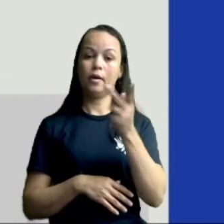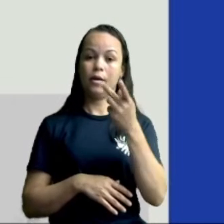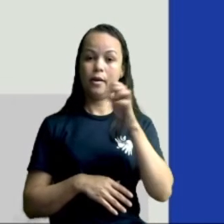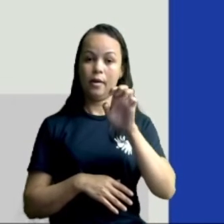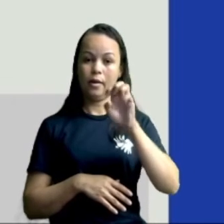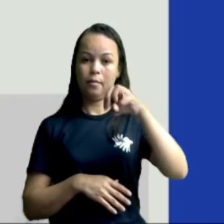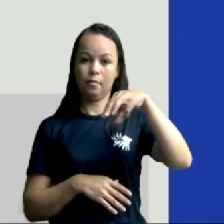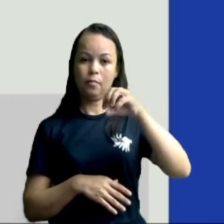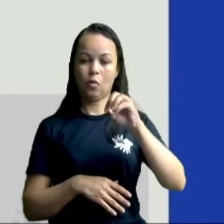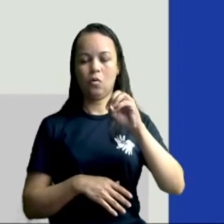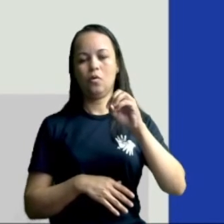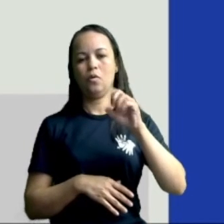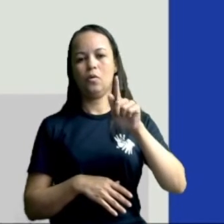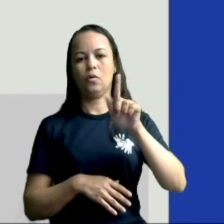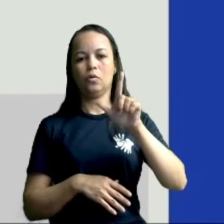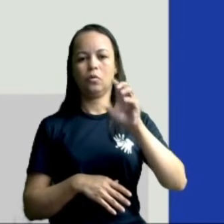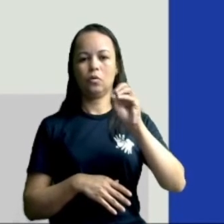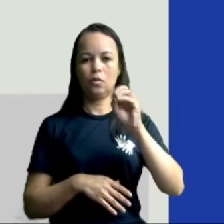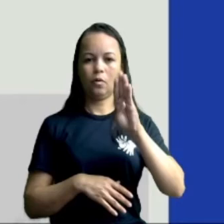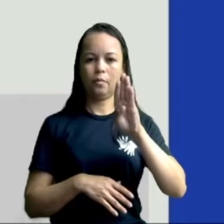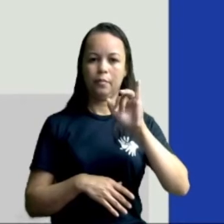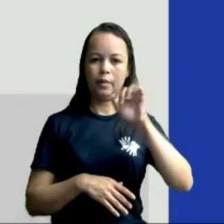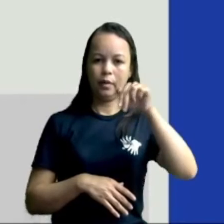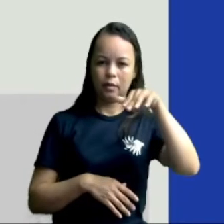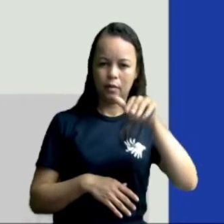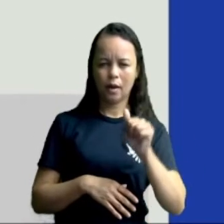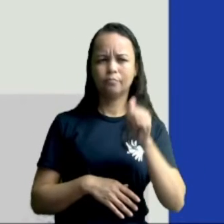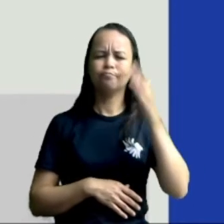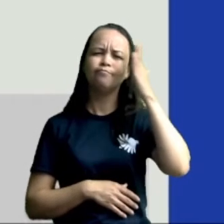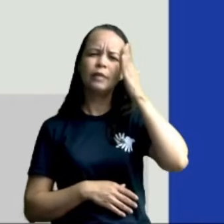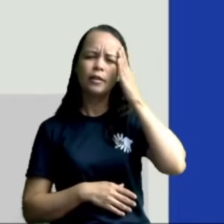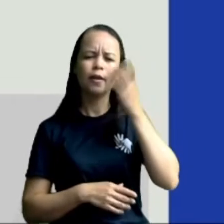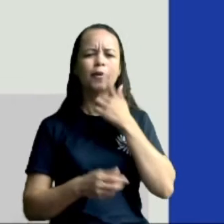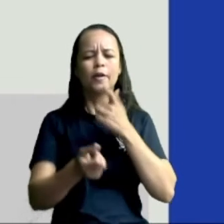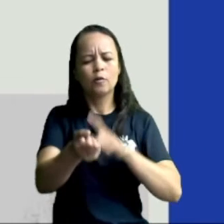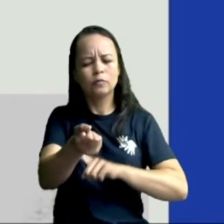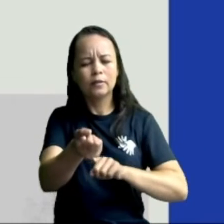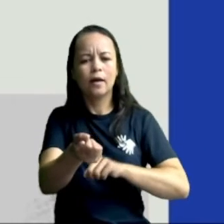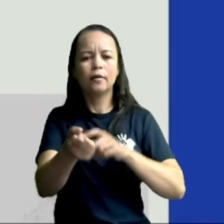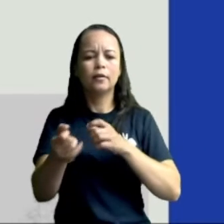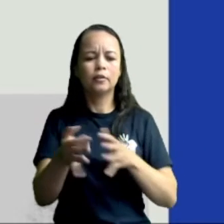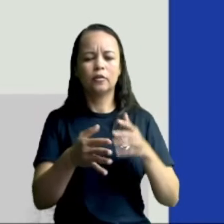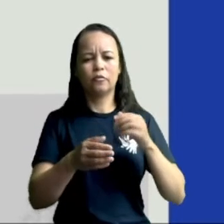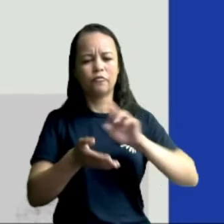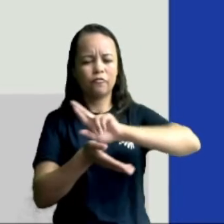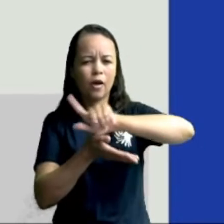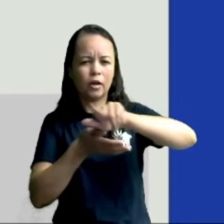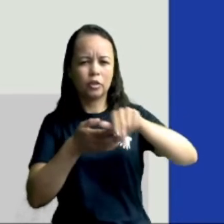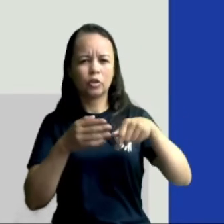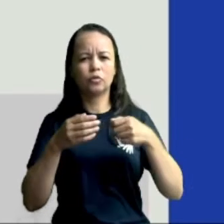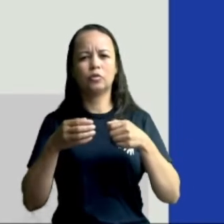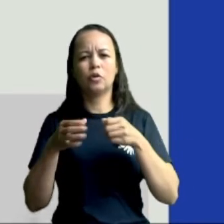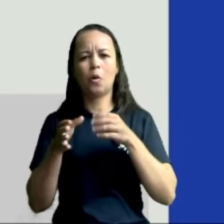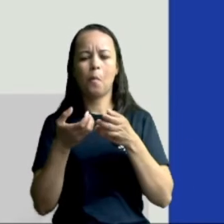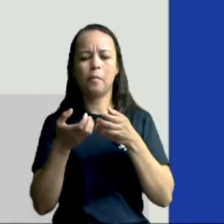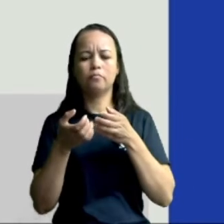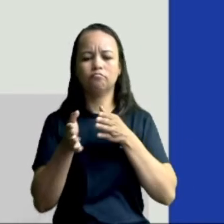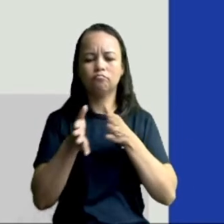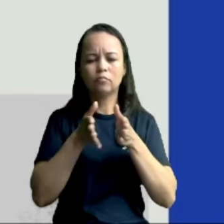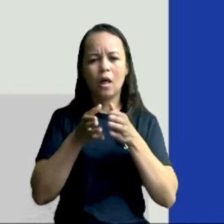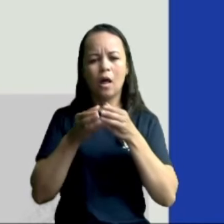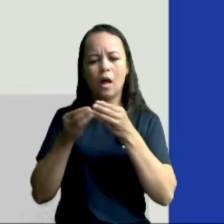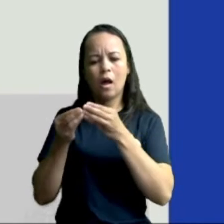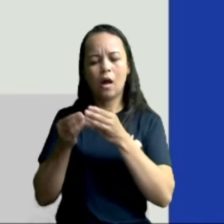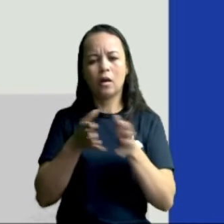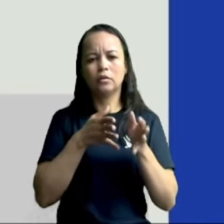toda a diferença. Então, entender que o sangue ele é composto, basicamente, claro, vão ter outras estruturas envolvidas, como proteínas, os